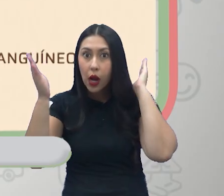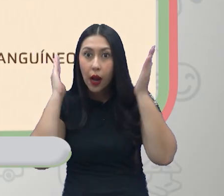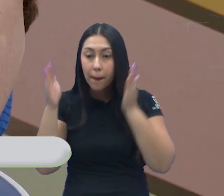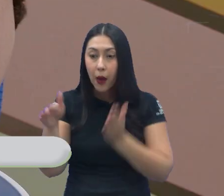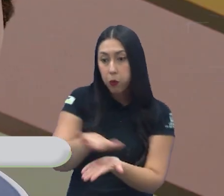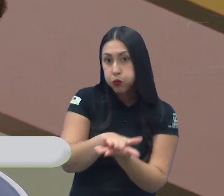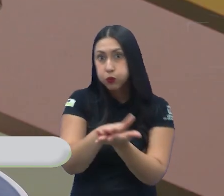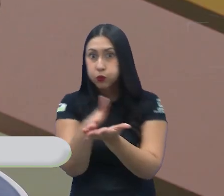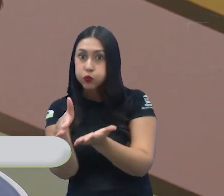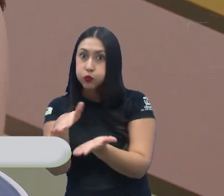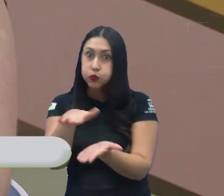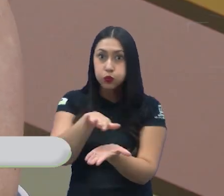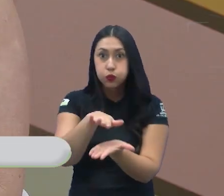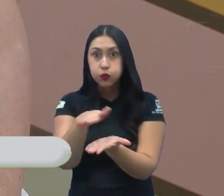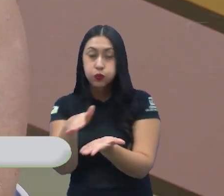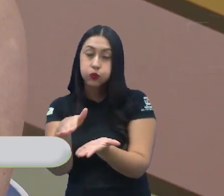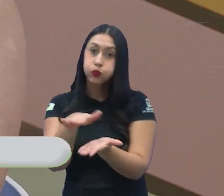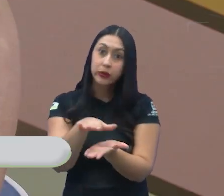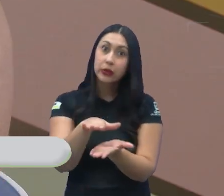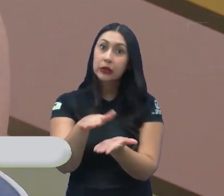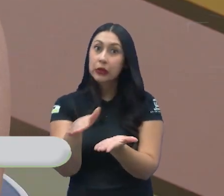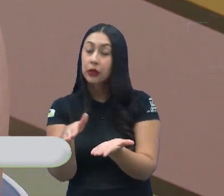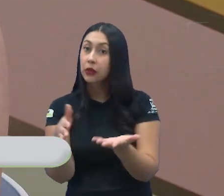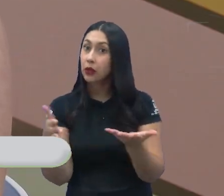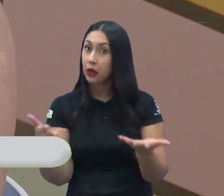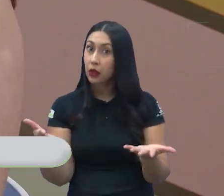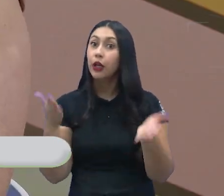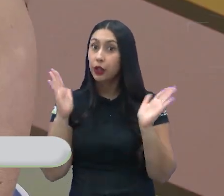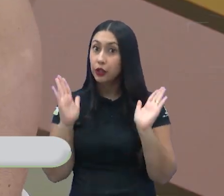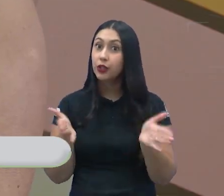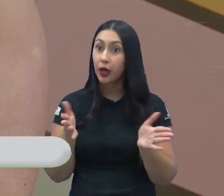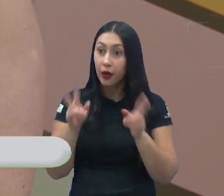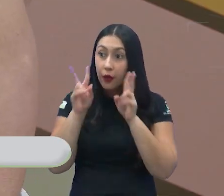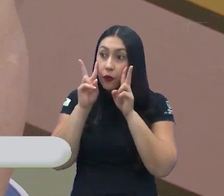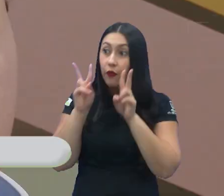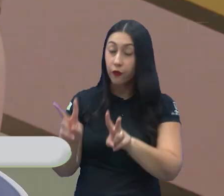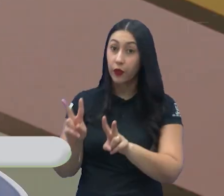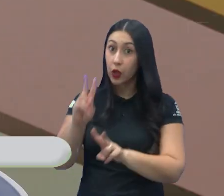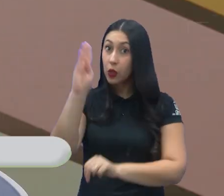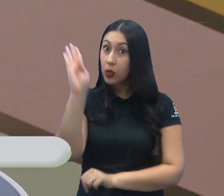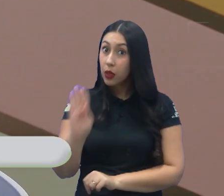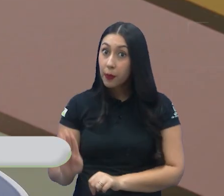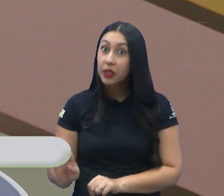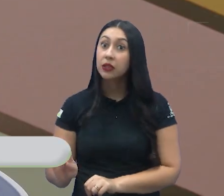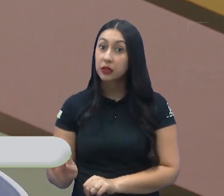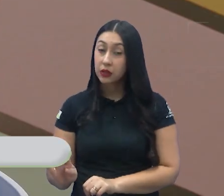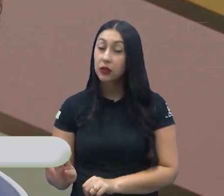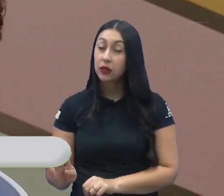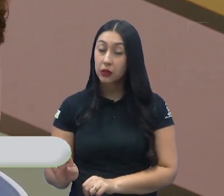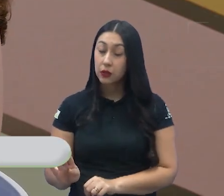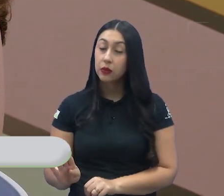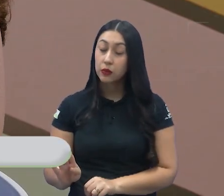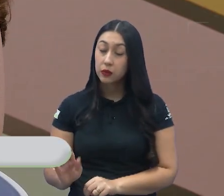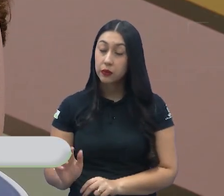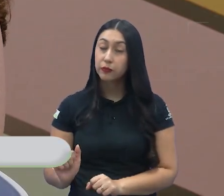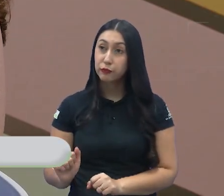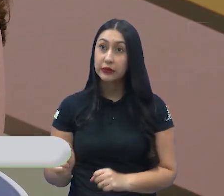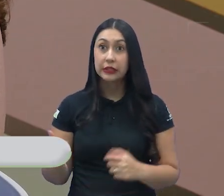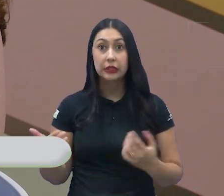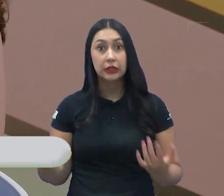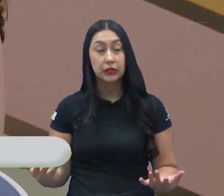os carros tombando, a gente já tem isso no Brasil, muitos casos relacionados a isso. Então,